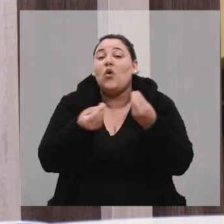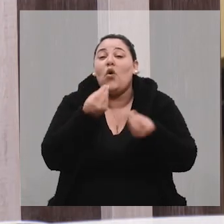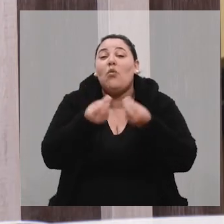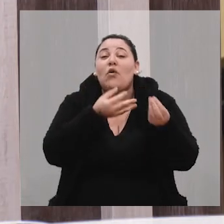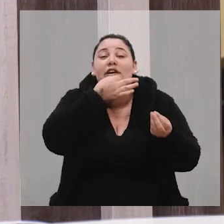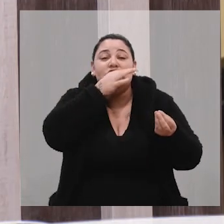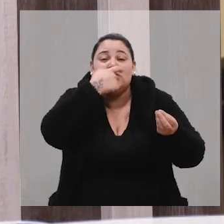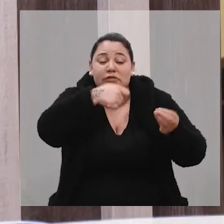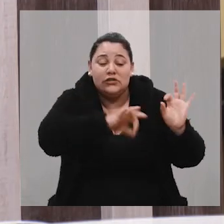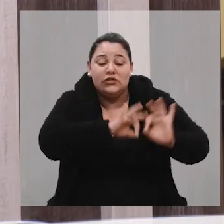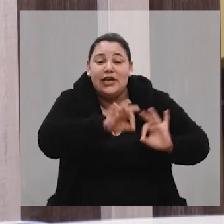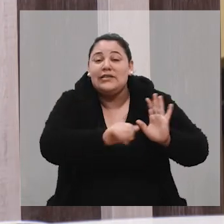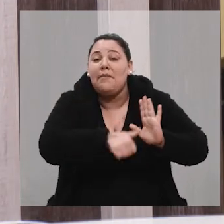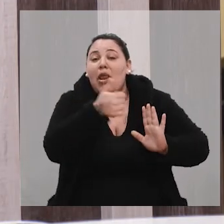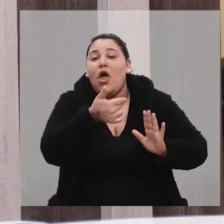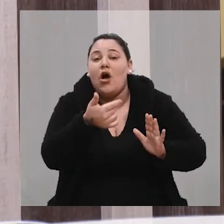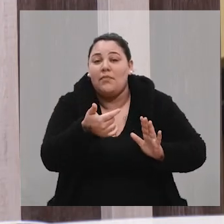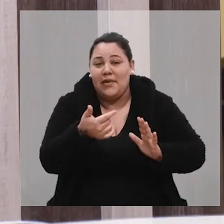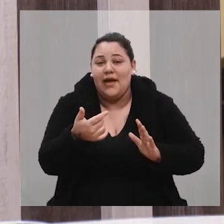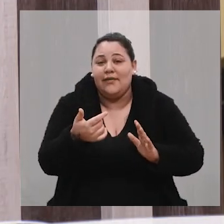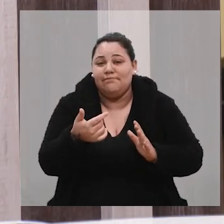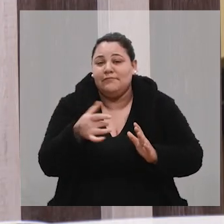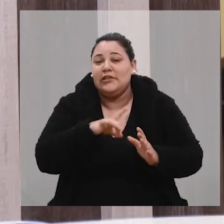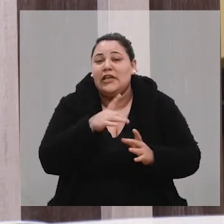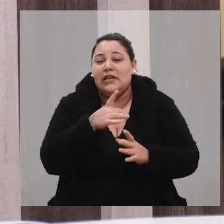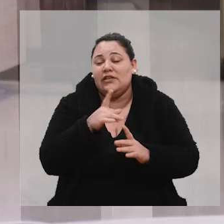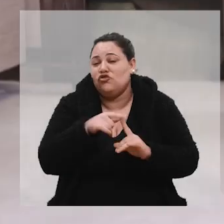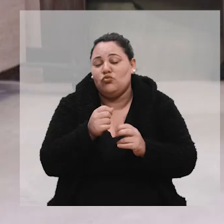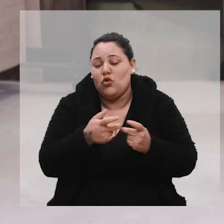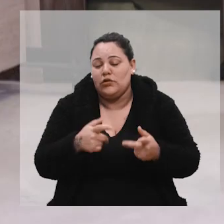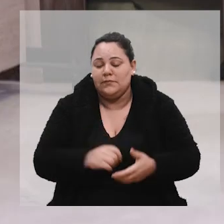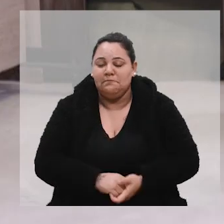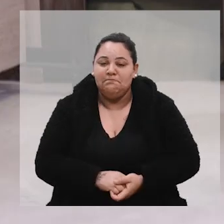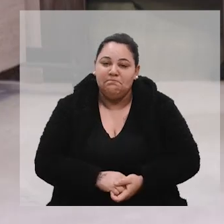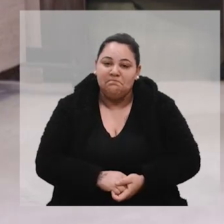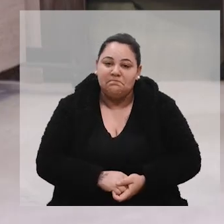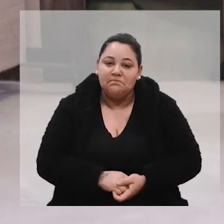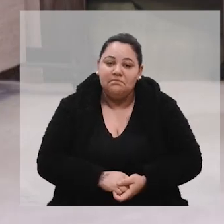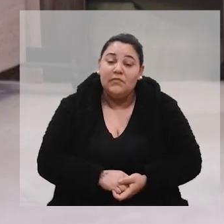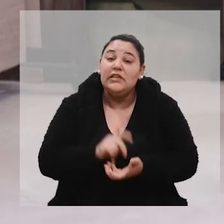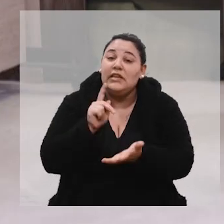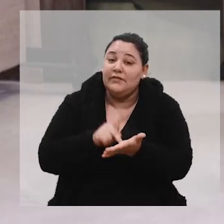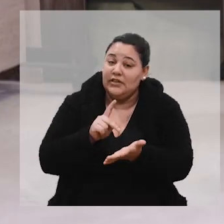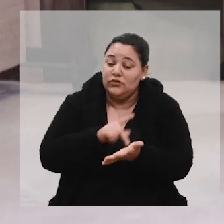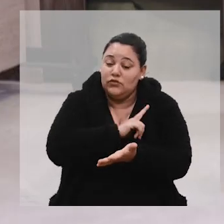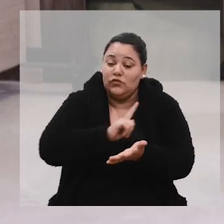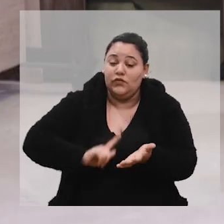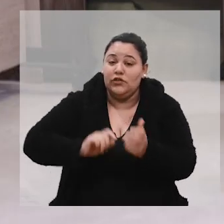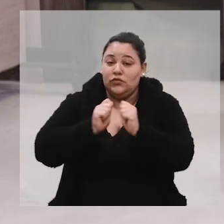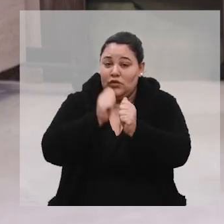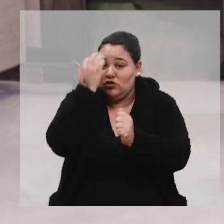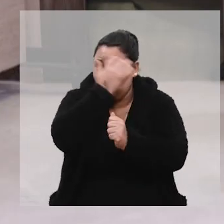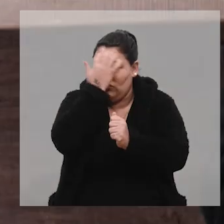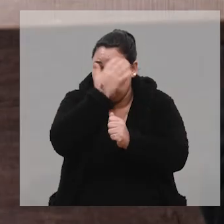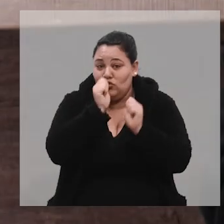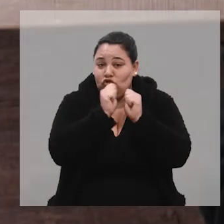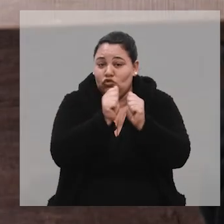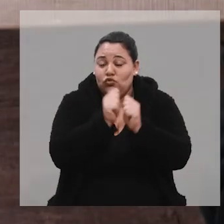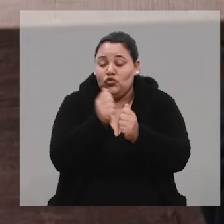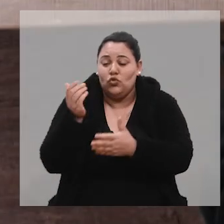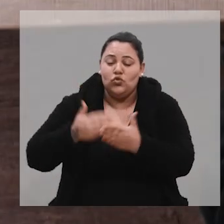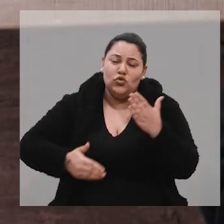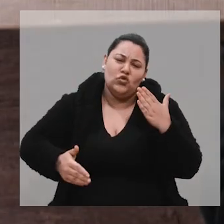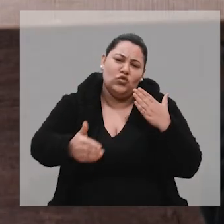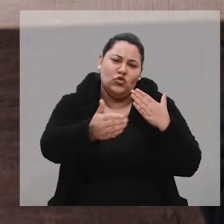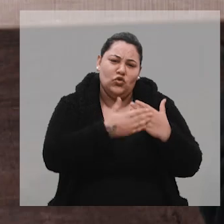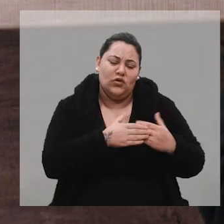Caxias do Sul deve se preparar melhor para situações assim? Na verdade, o governo do prefeito Adiló, juntamente com todas as forças